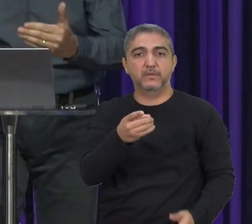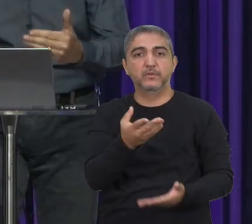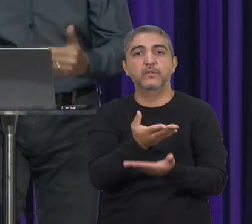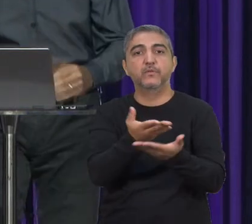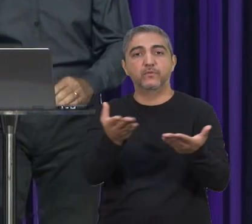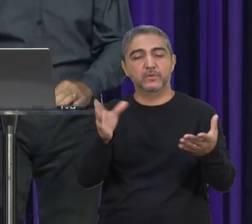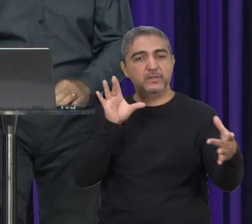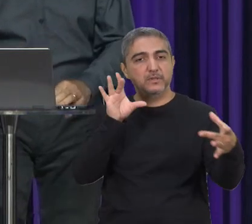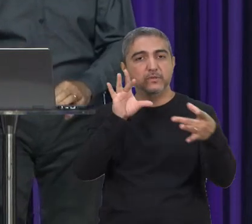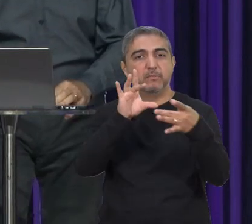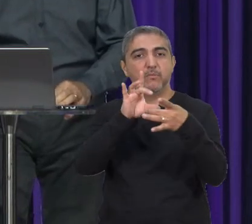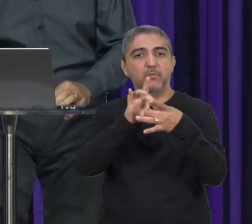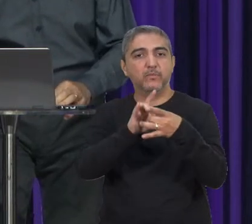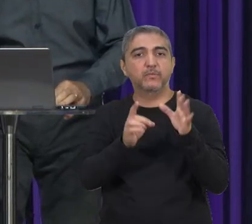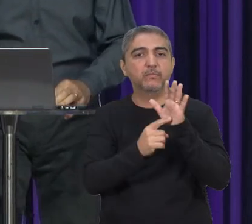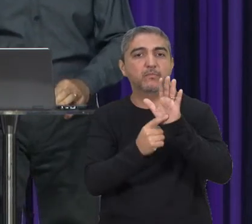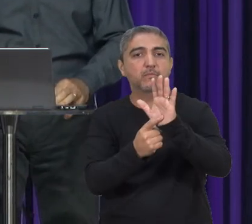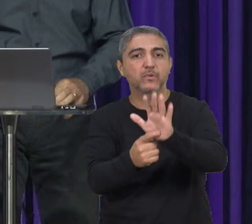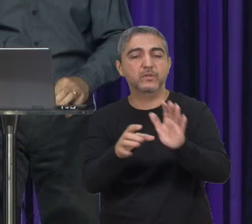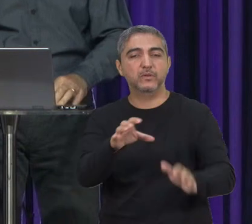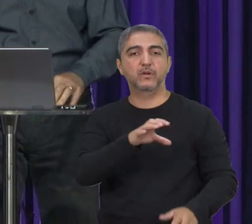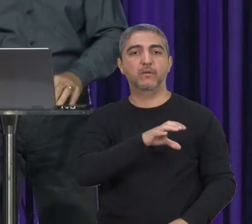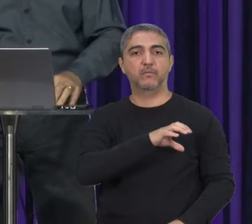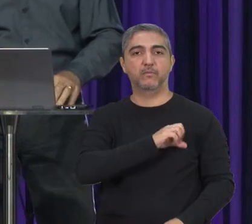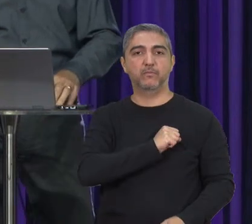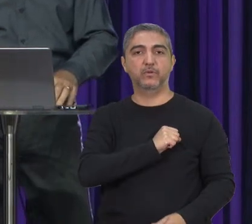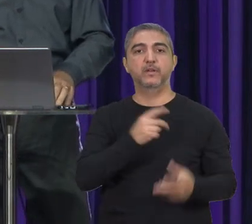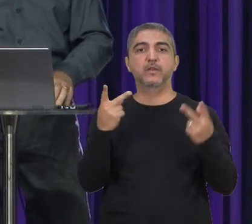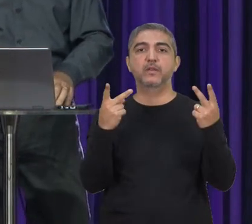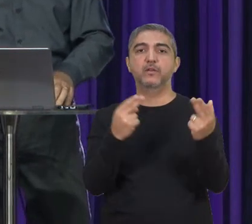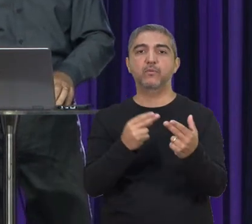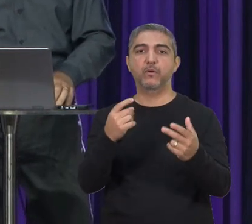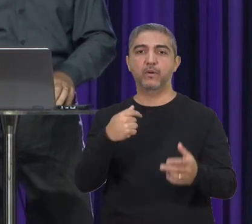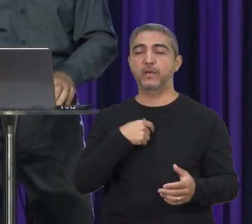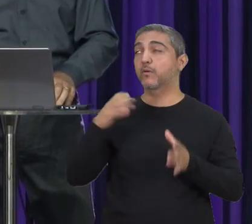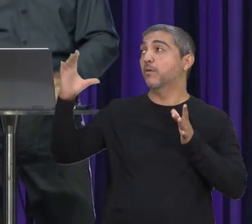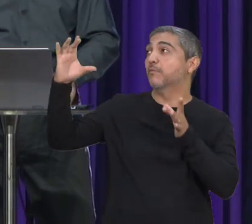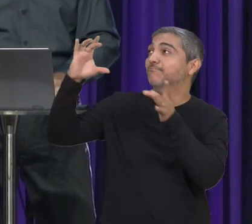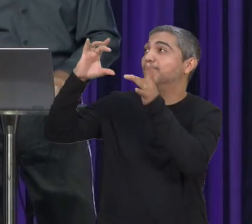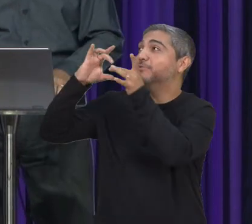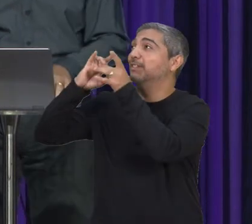mandamentos de meu Pai e permaneço no amor dele.